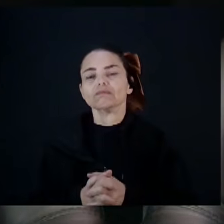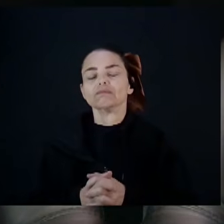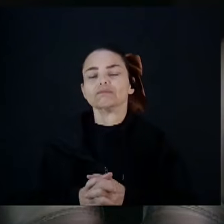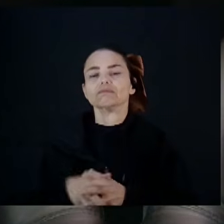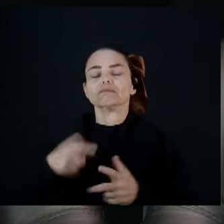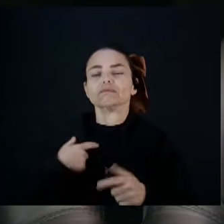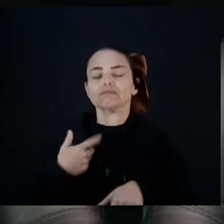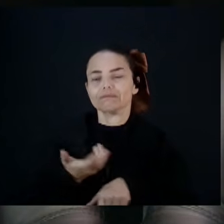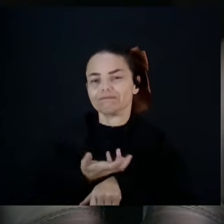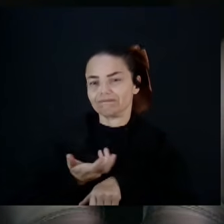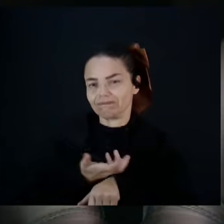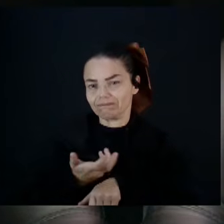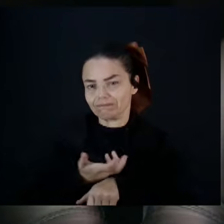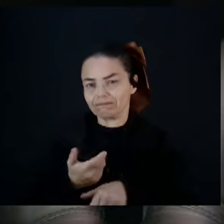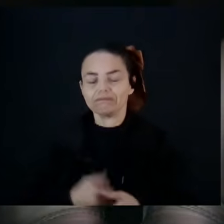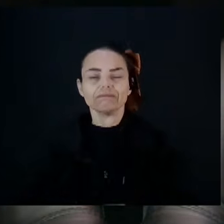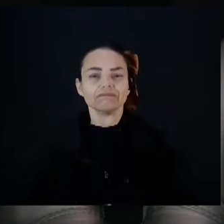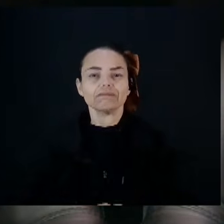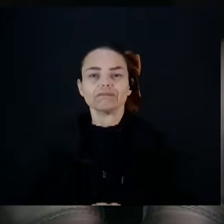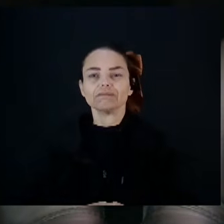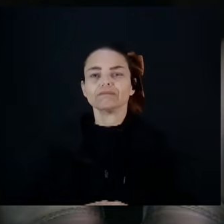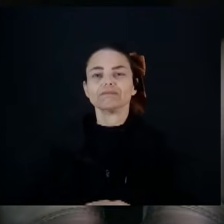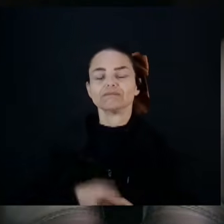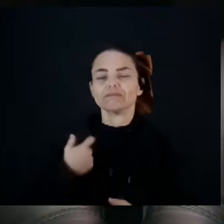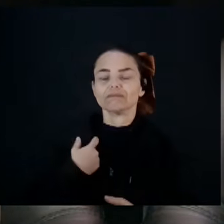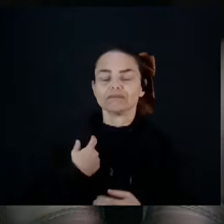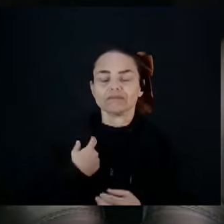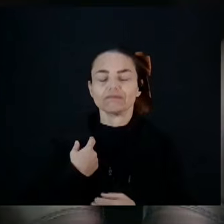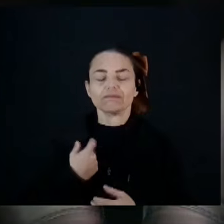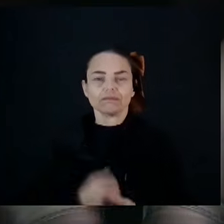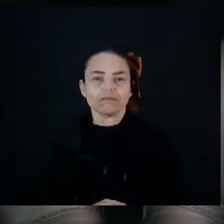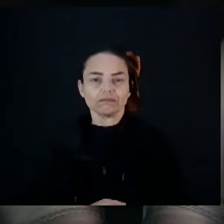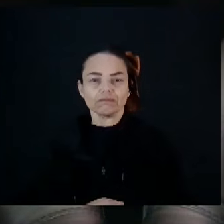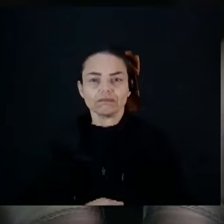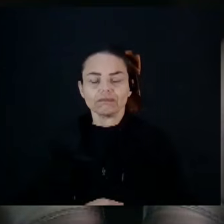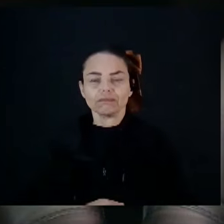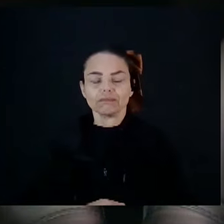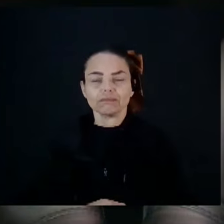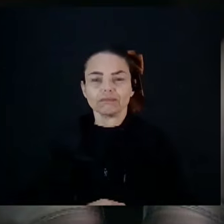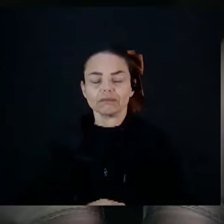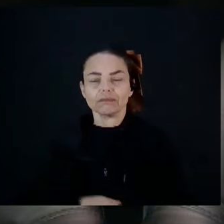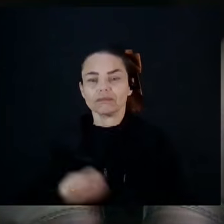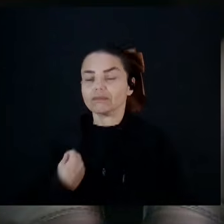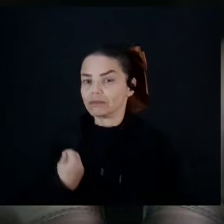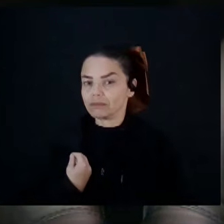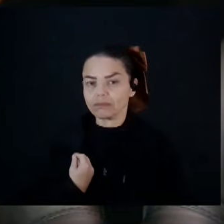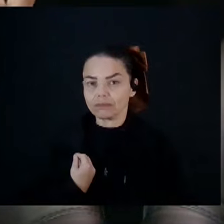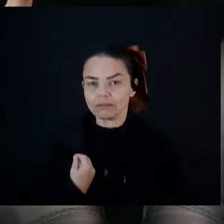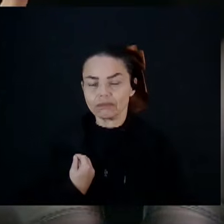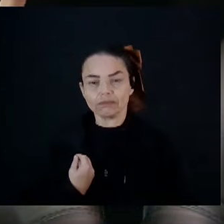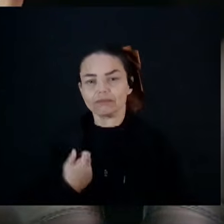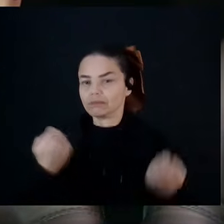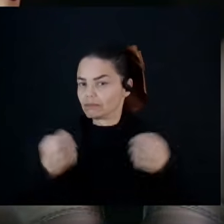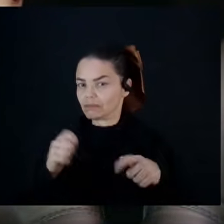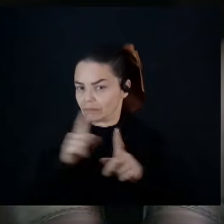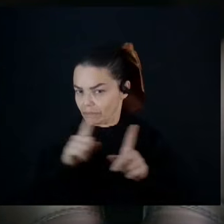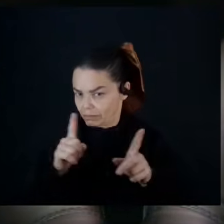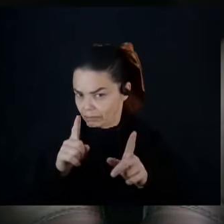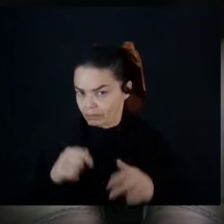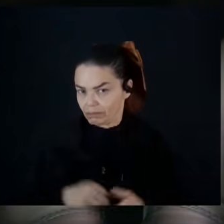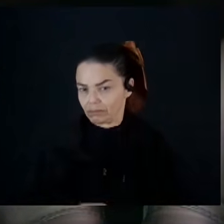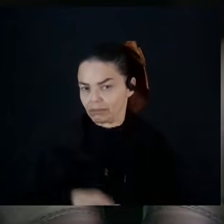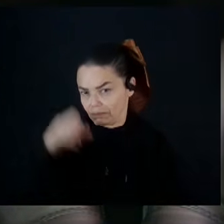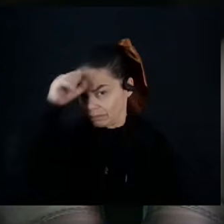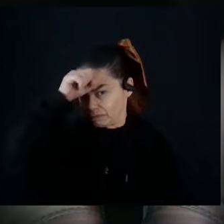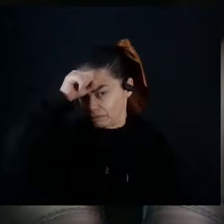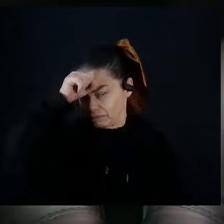aceleração, sabe, e esse modo, esse automático da vida, que eu não preciso dele, mas que eu aprendi que é